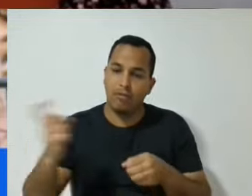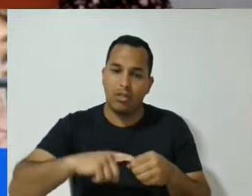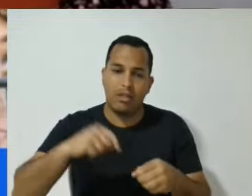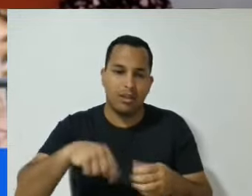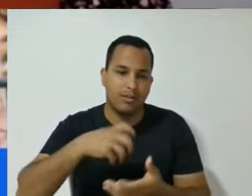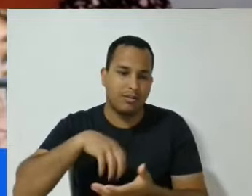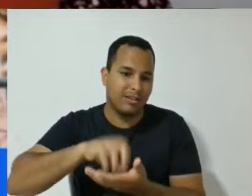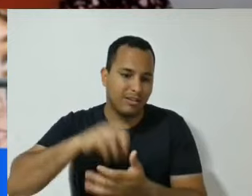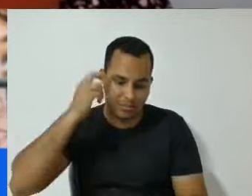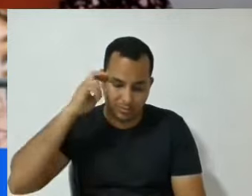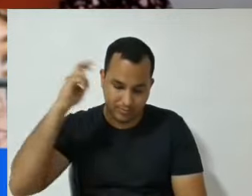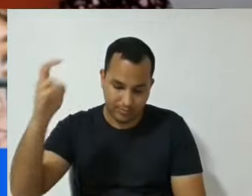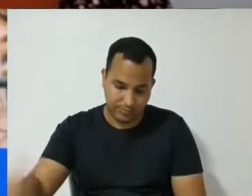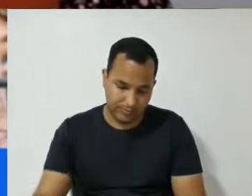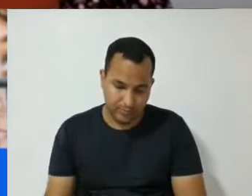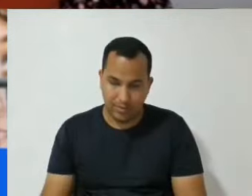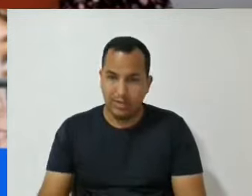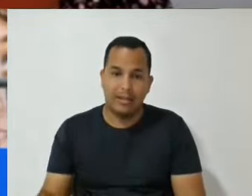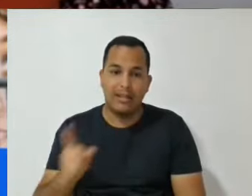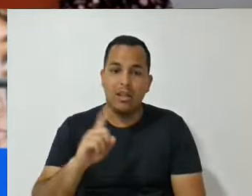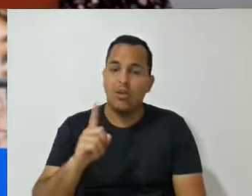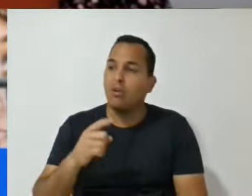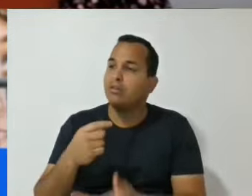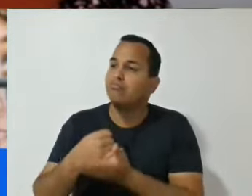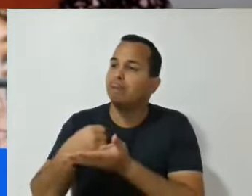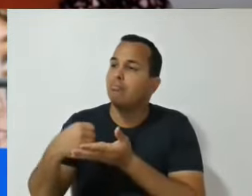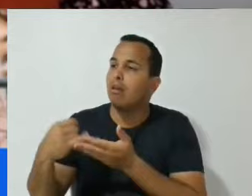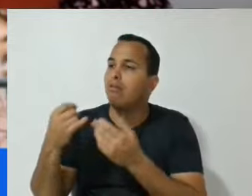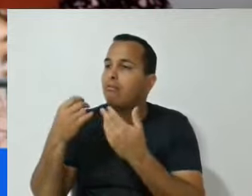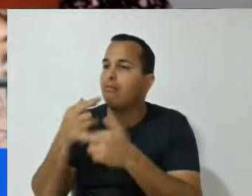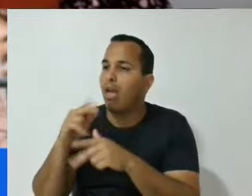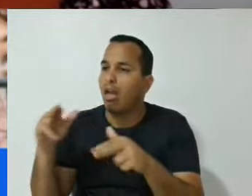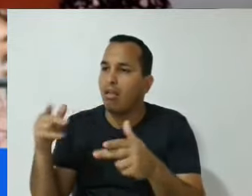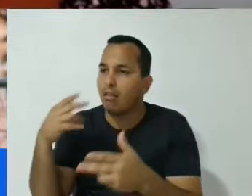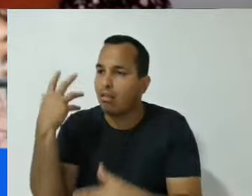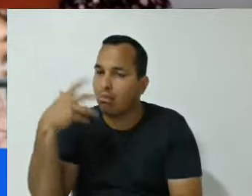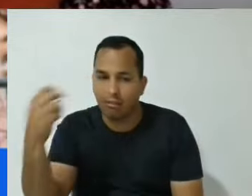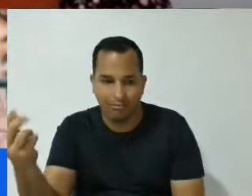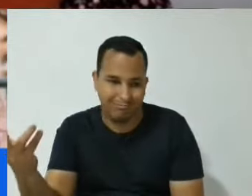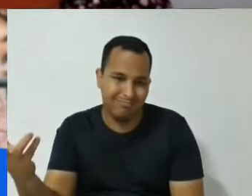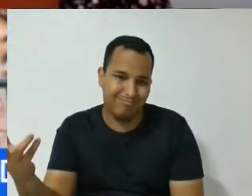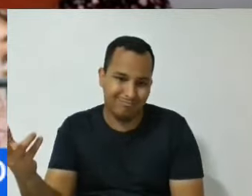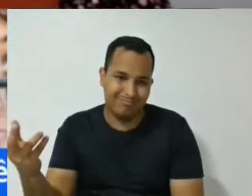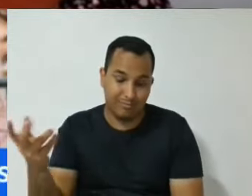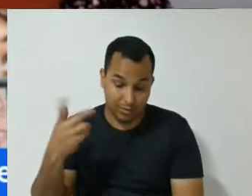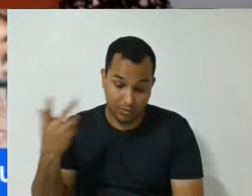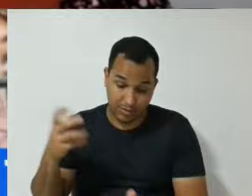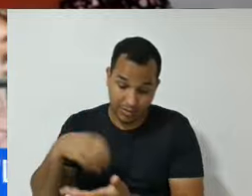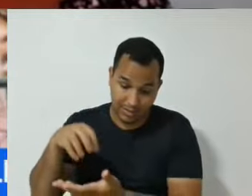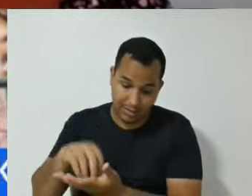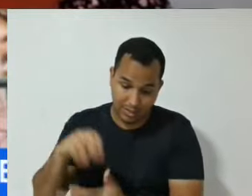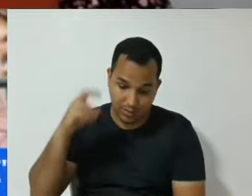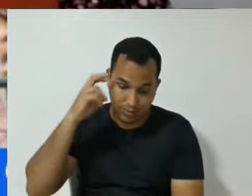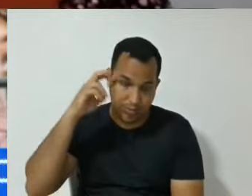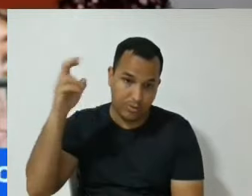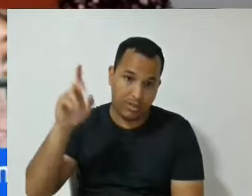e não ficassem tão expostas. Então, quando a gente fala que o centro cultural é muito além do